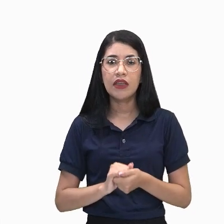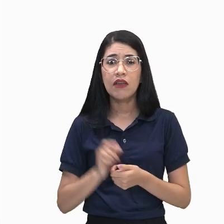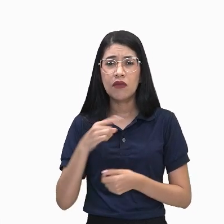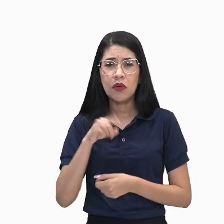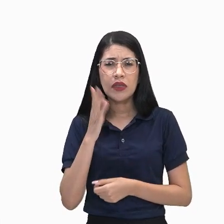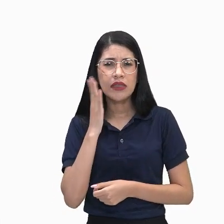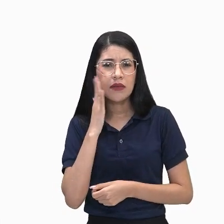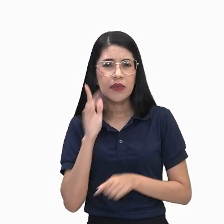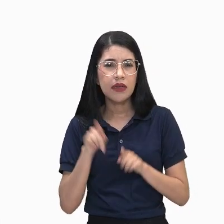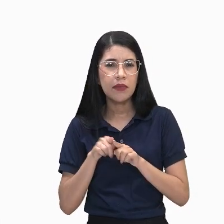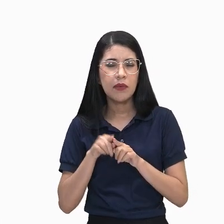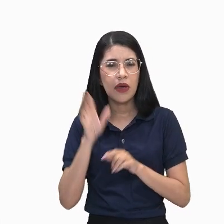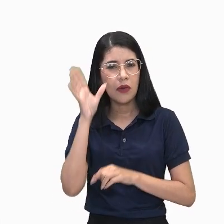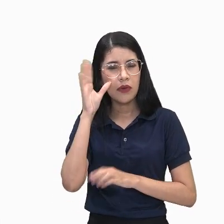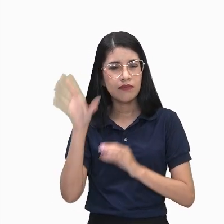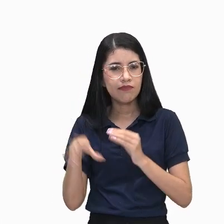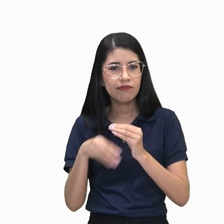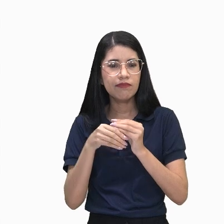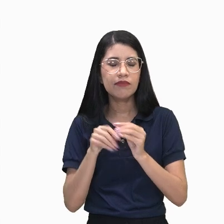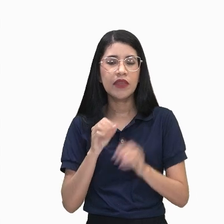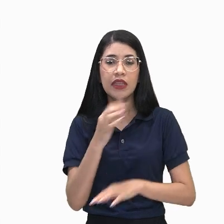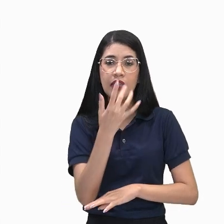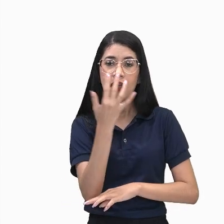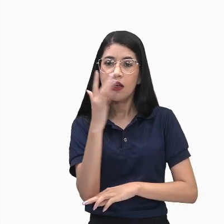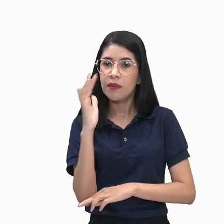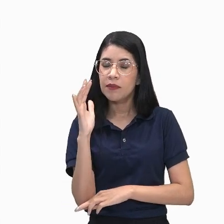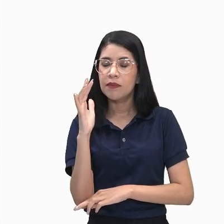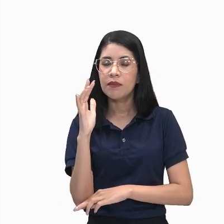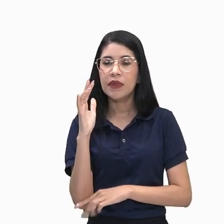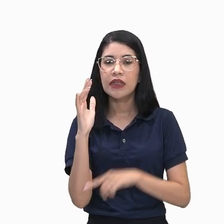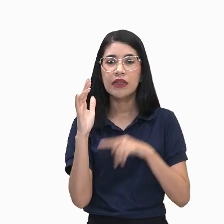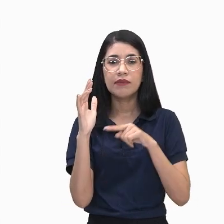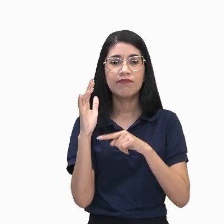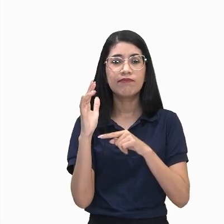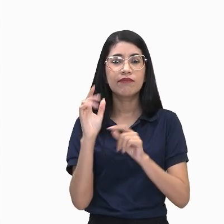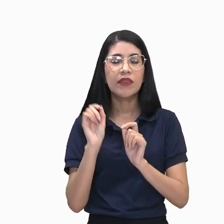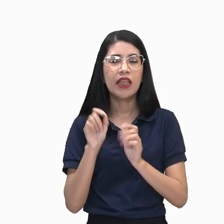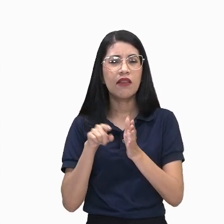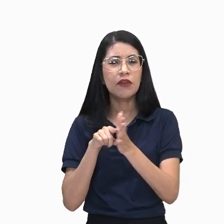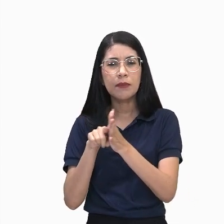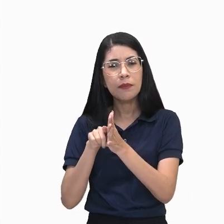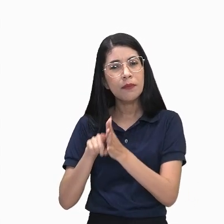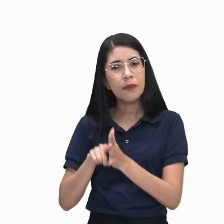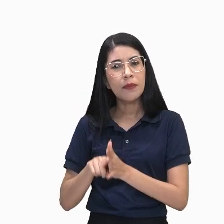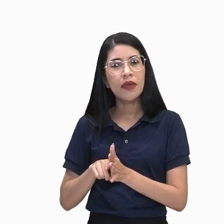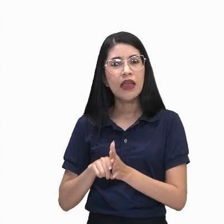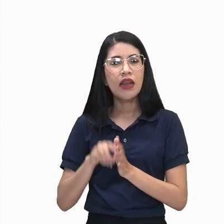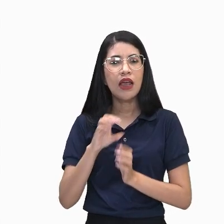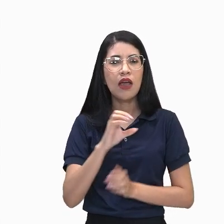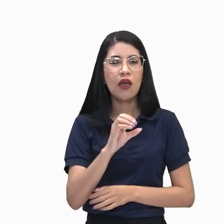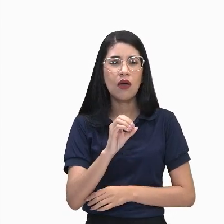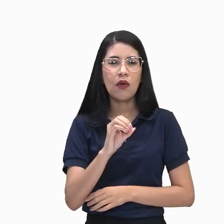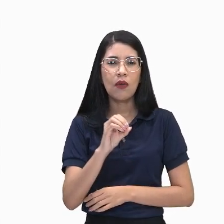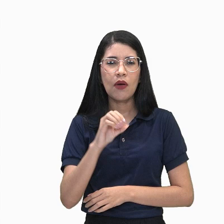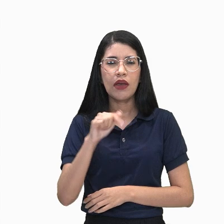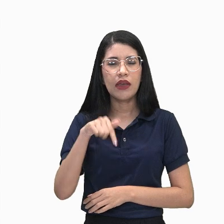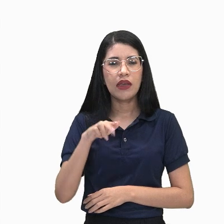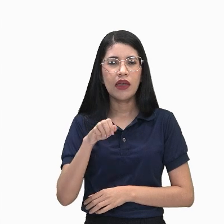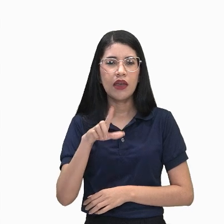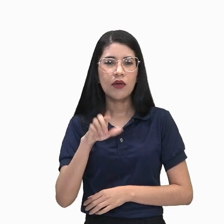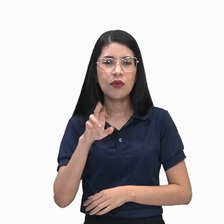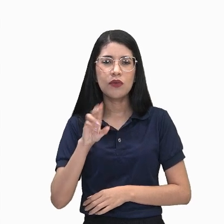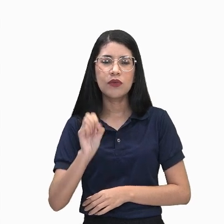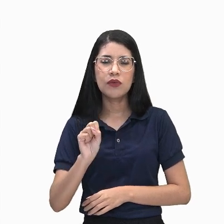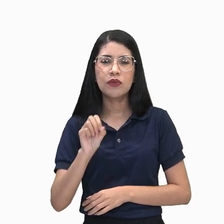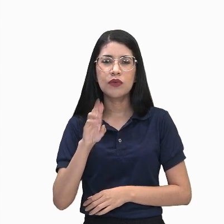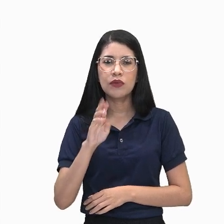uma curiosidade, que a planta que ela foi estudada era o Quercus suber, né, uma árvore